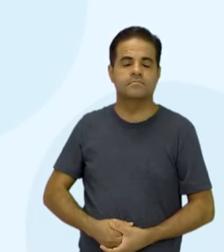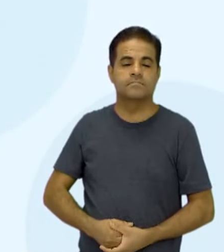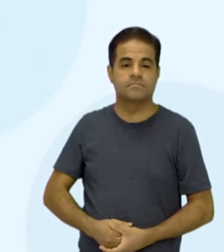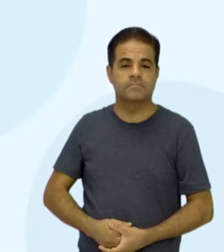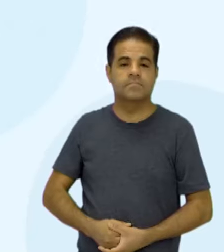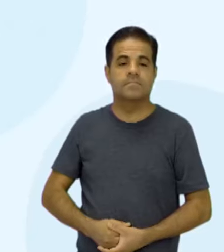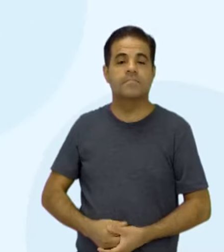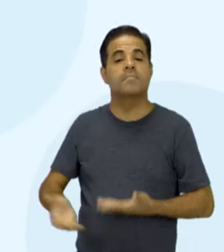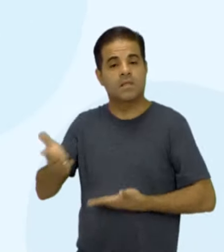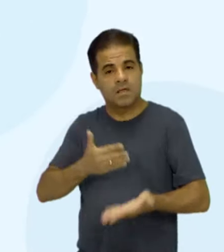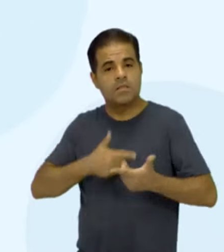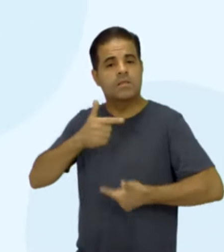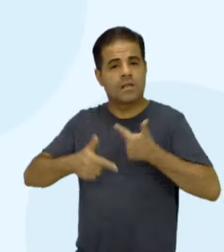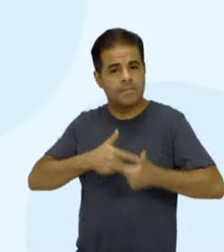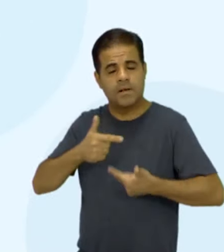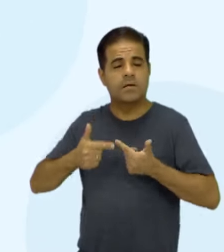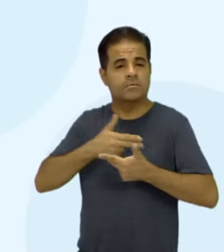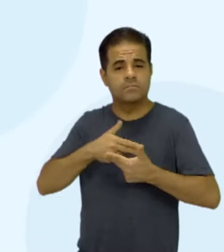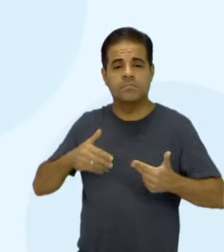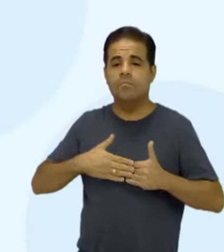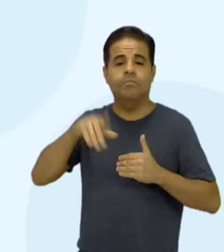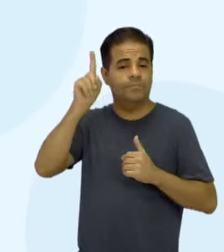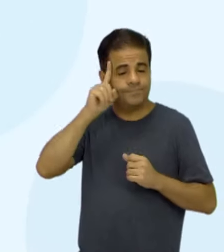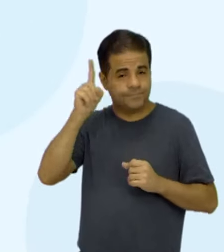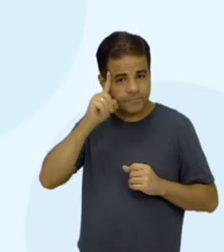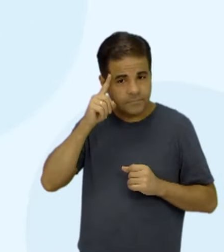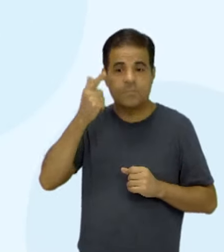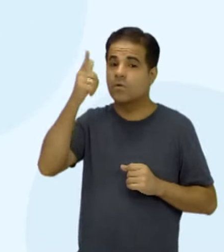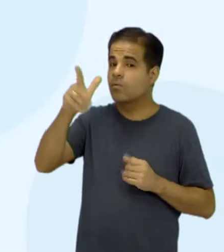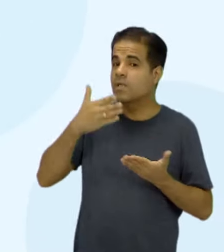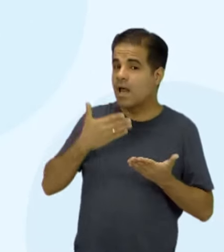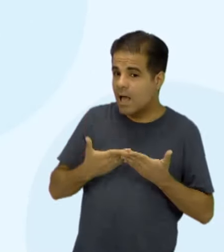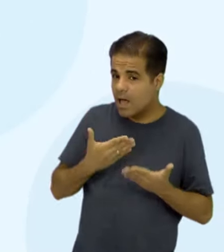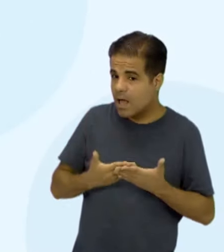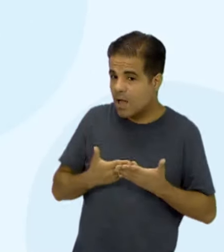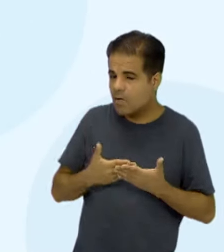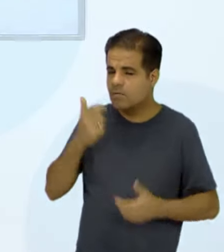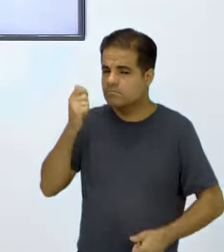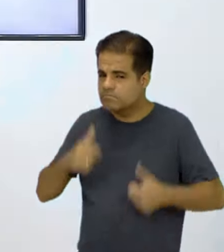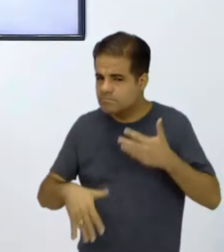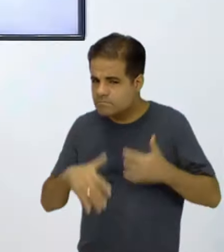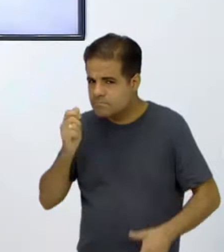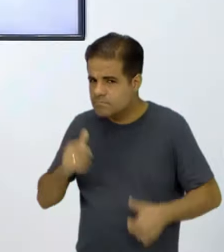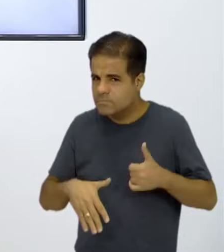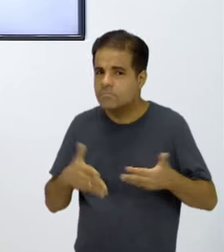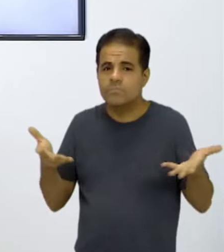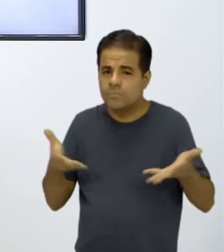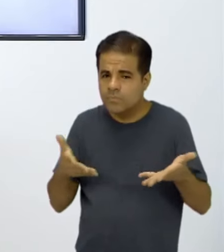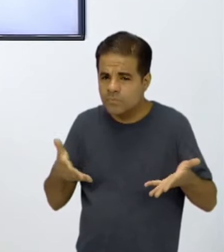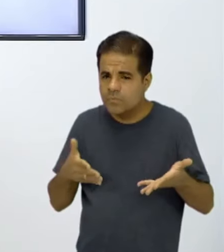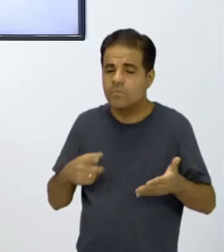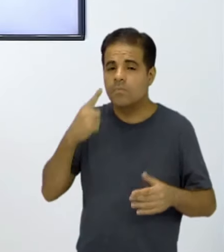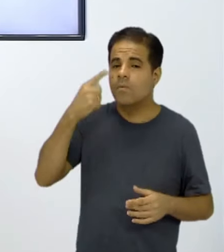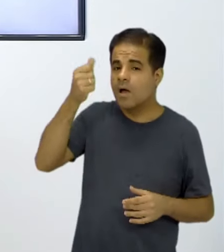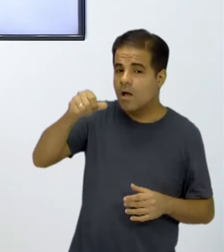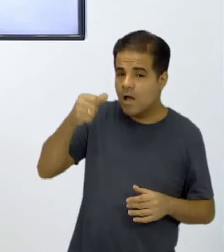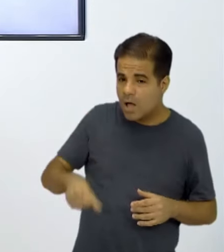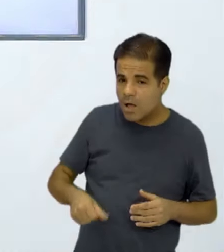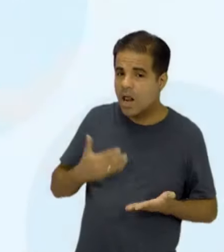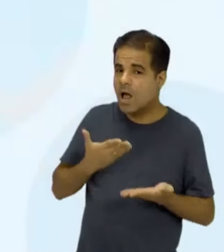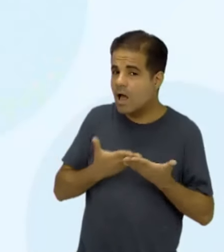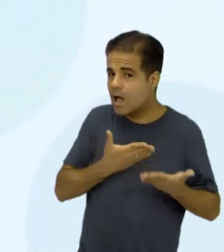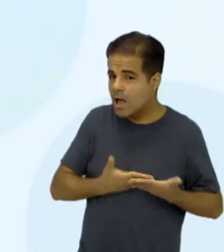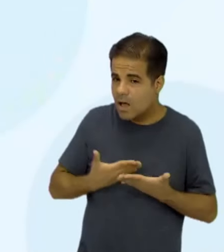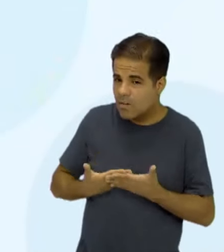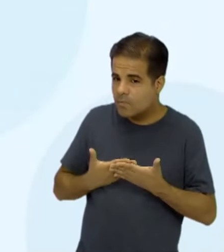na interação a gente vai trabalhar algumas coisinhas mais de data e na próxima aula Chelsea News por enquanto avaliem na